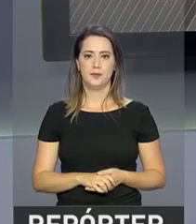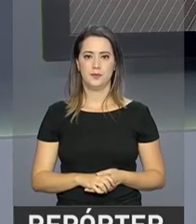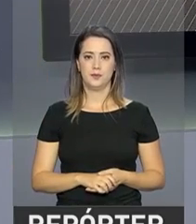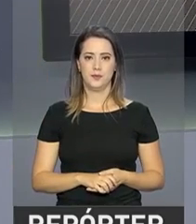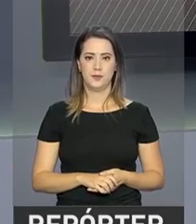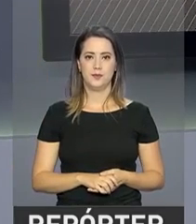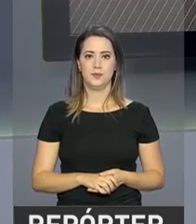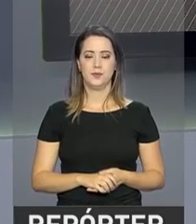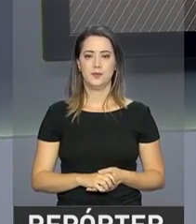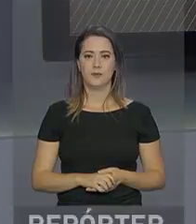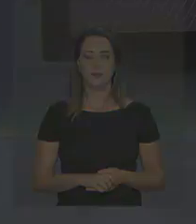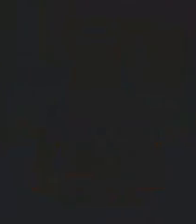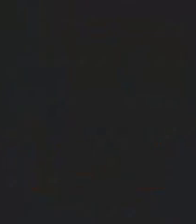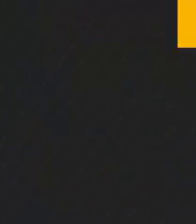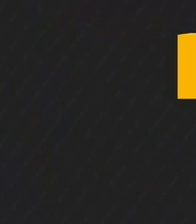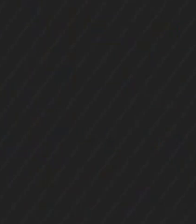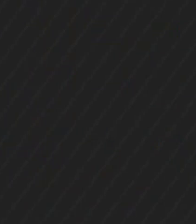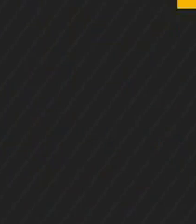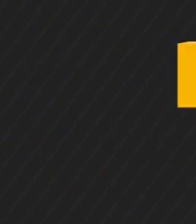federal